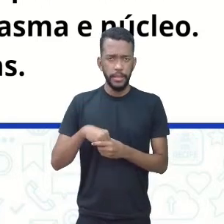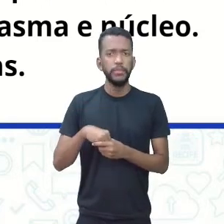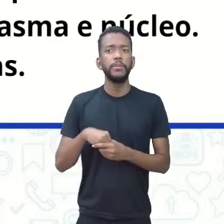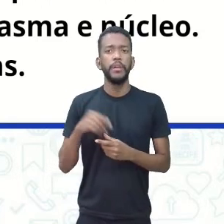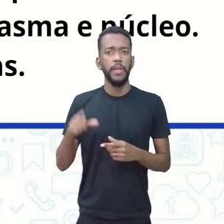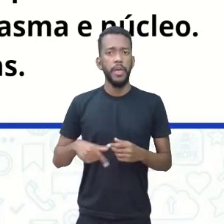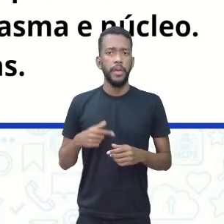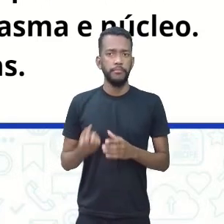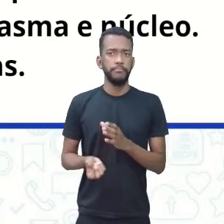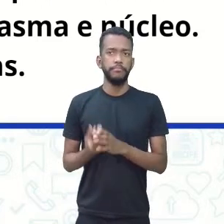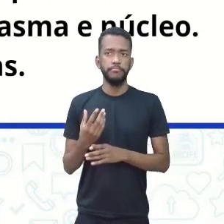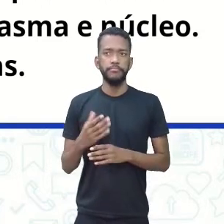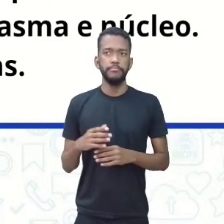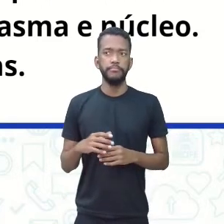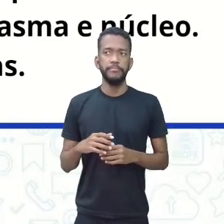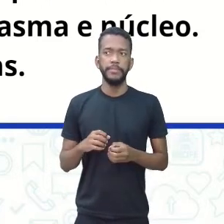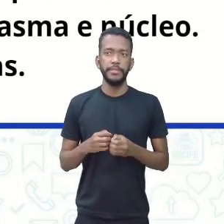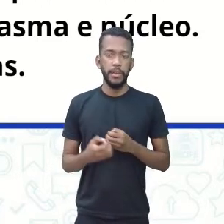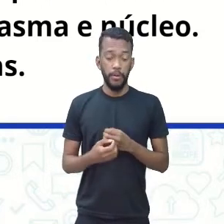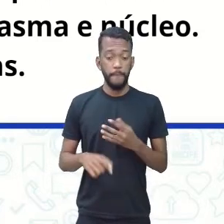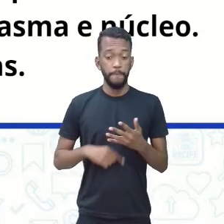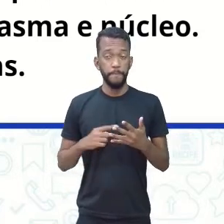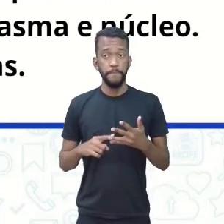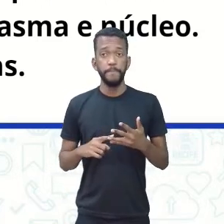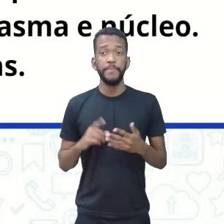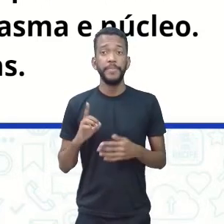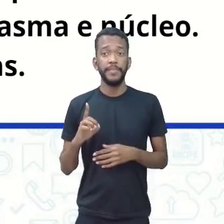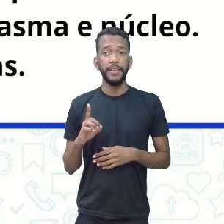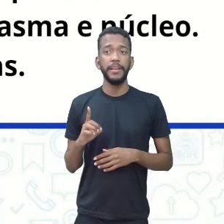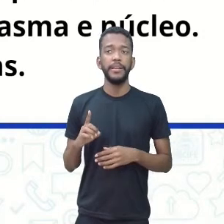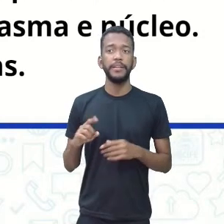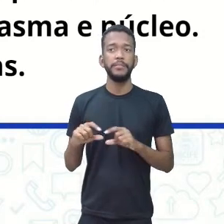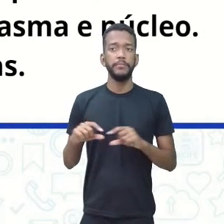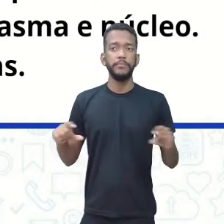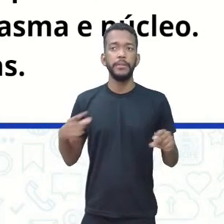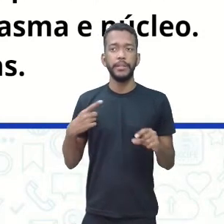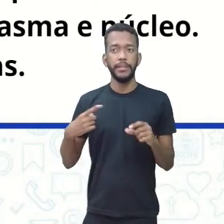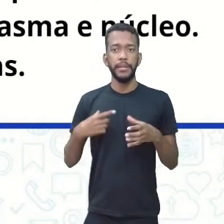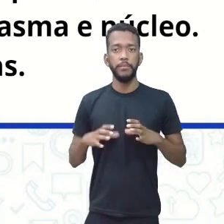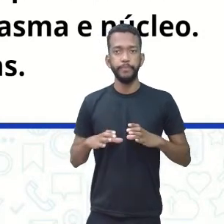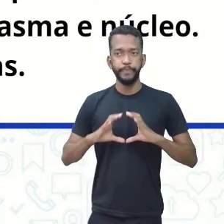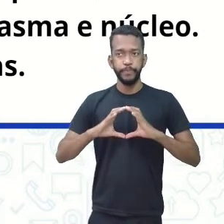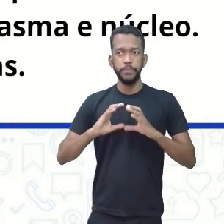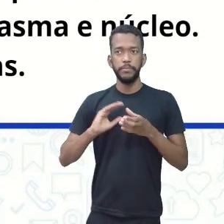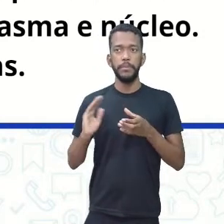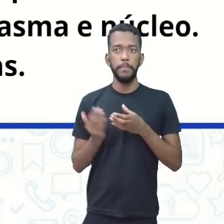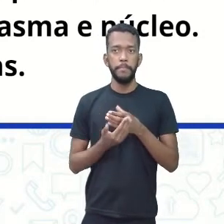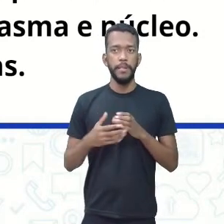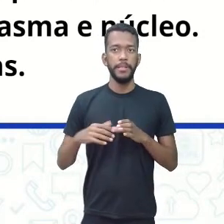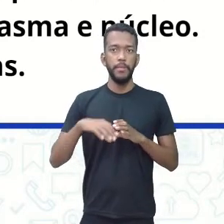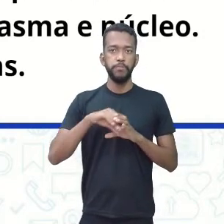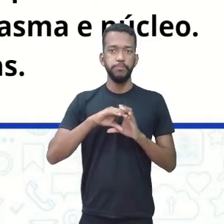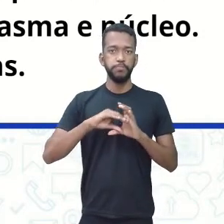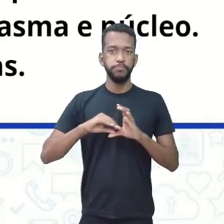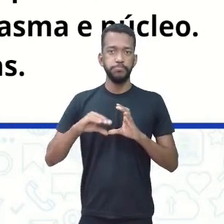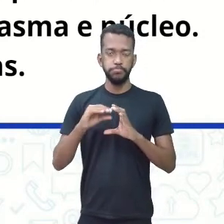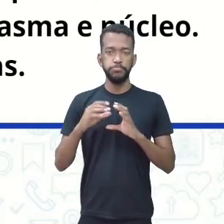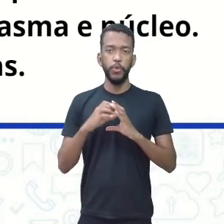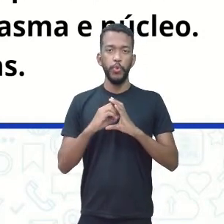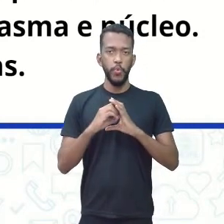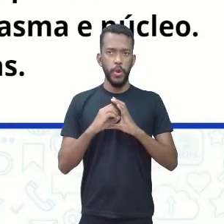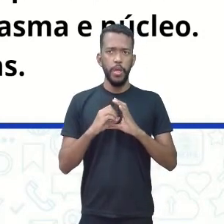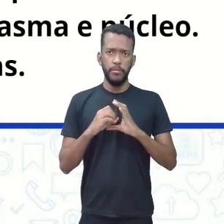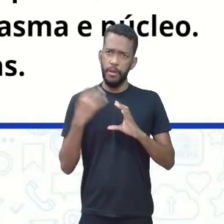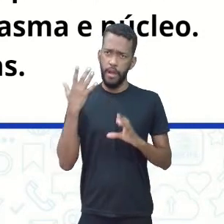célula. E a letra D diz que as células são formadas por membrana, citoplasma e núcleo. Será que